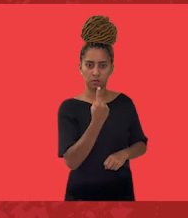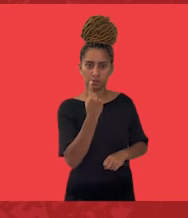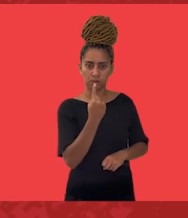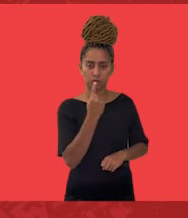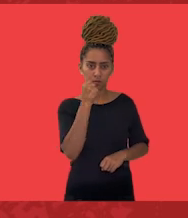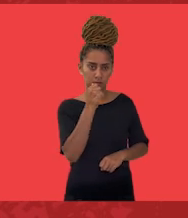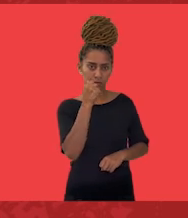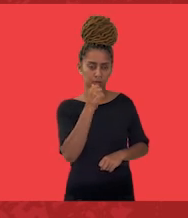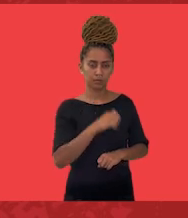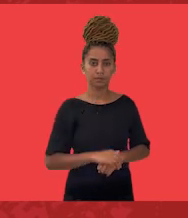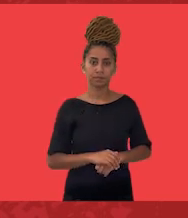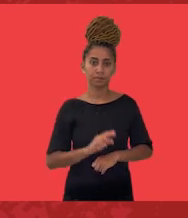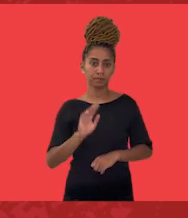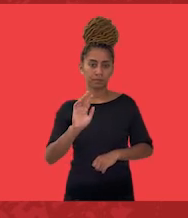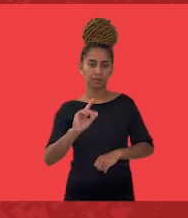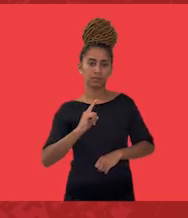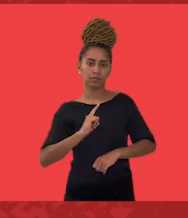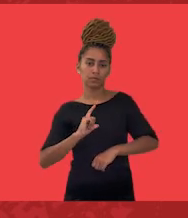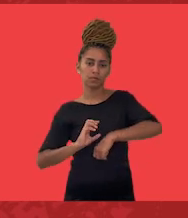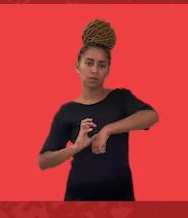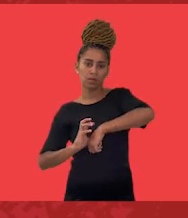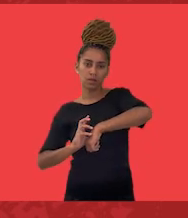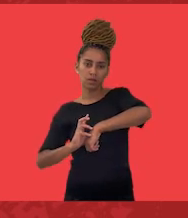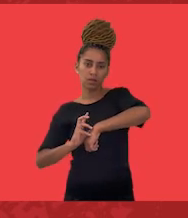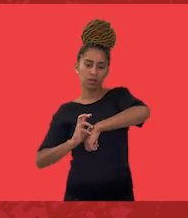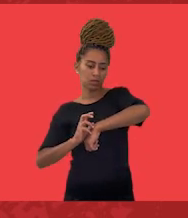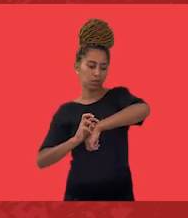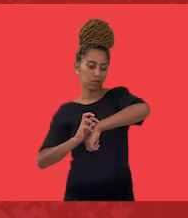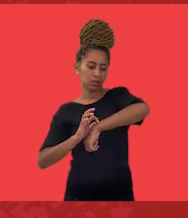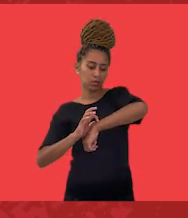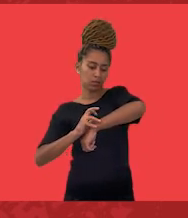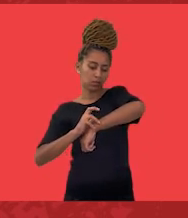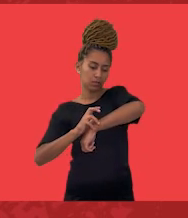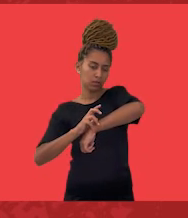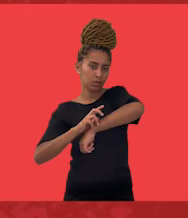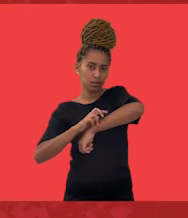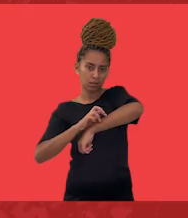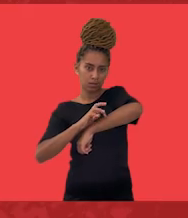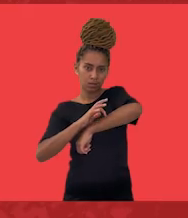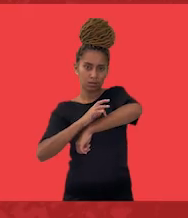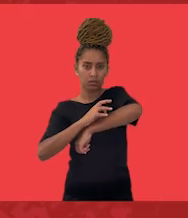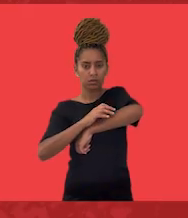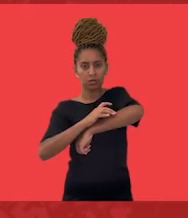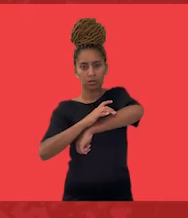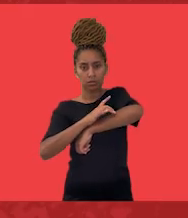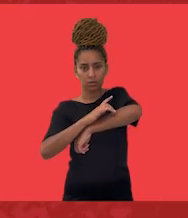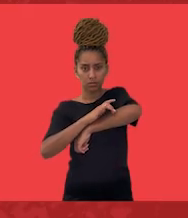chão, agarra a areia que se dissolve com precisão elementar.